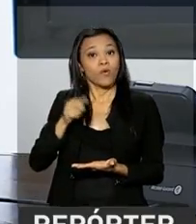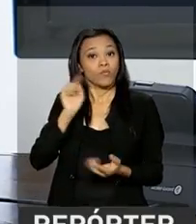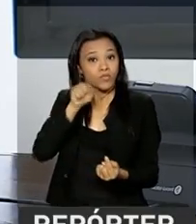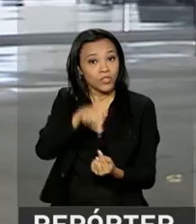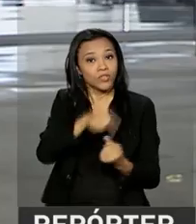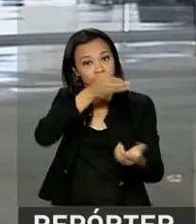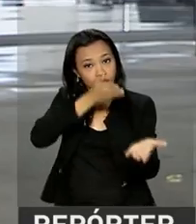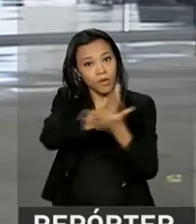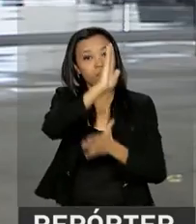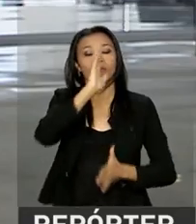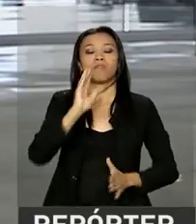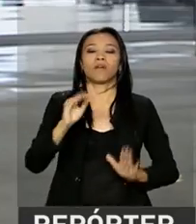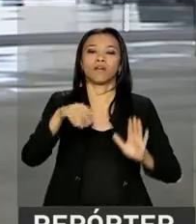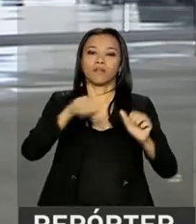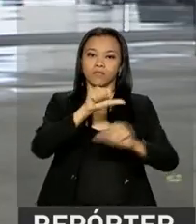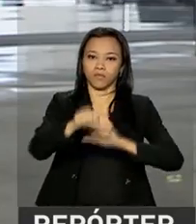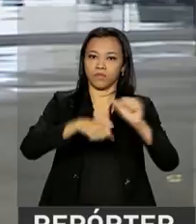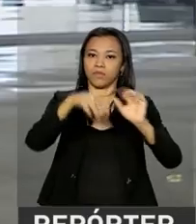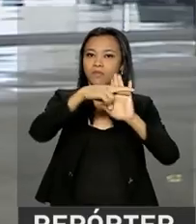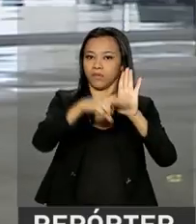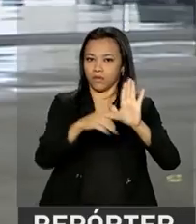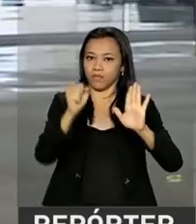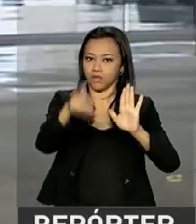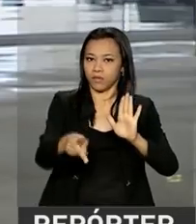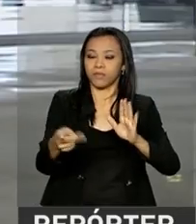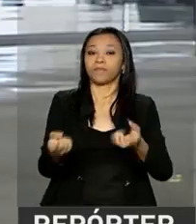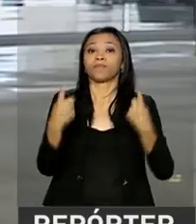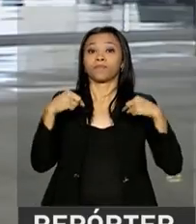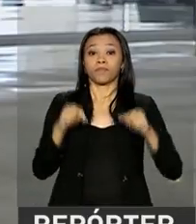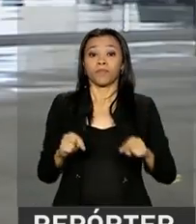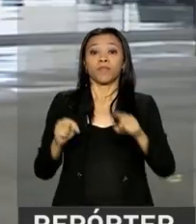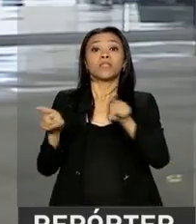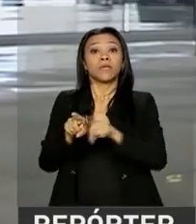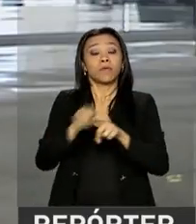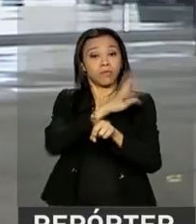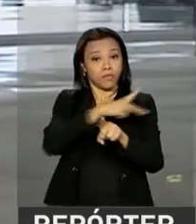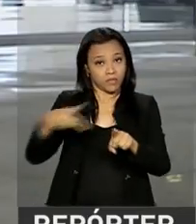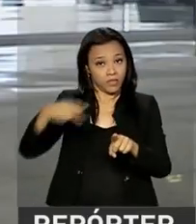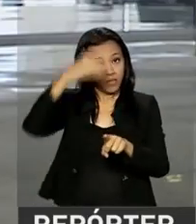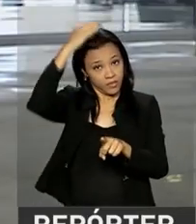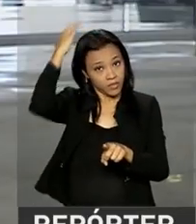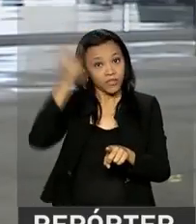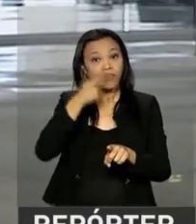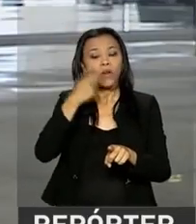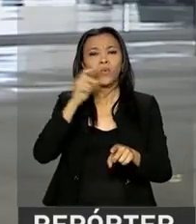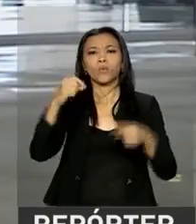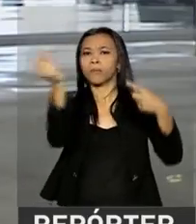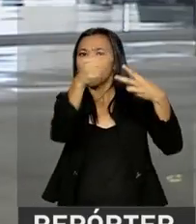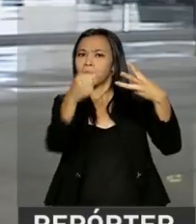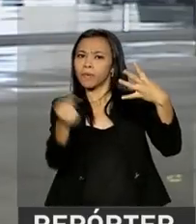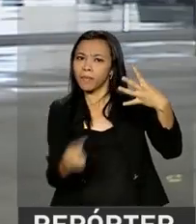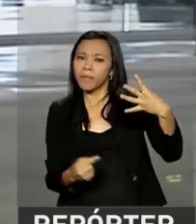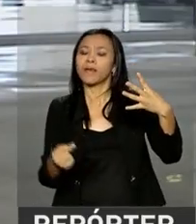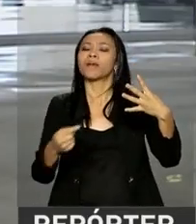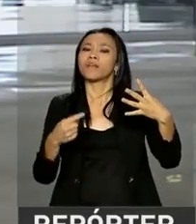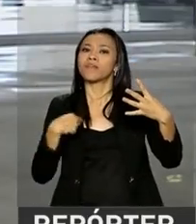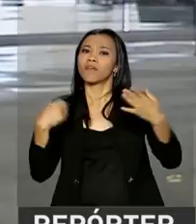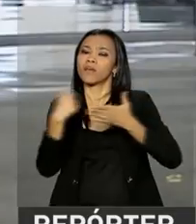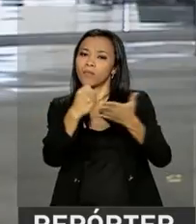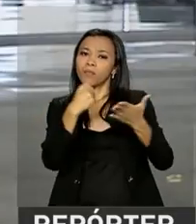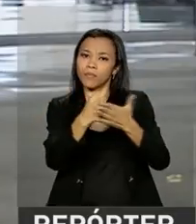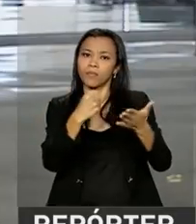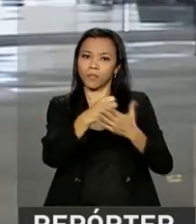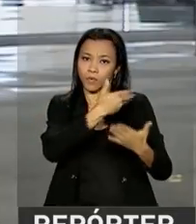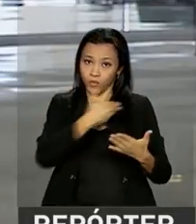da Previdência o presidente também citou as medidas que vemm sendo adotadas pelo governo que já refletem positivamente na